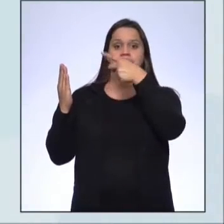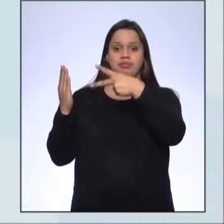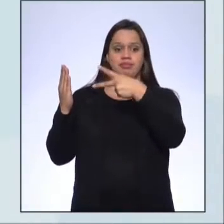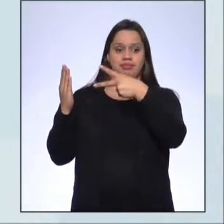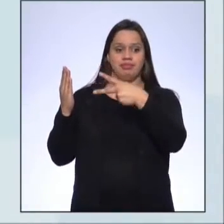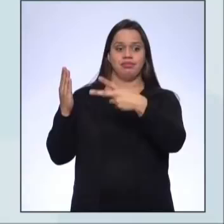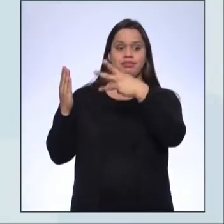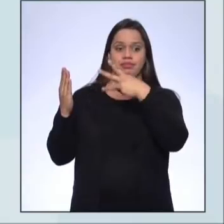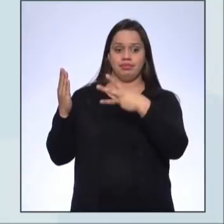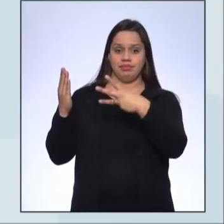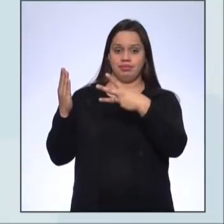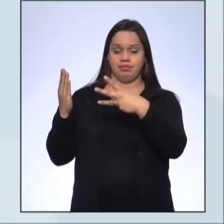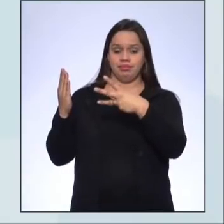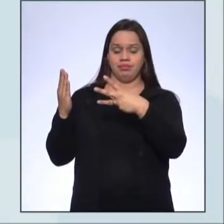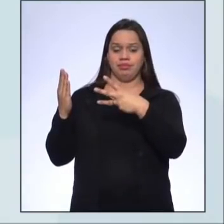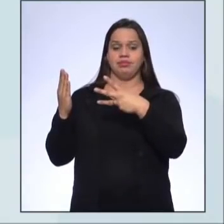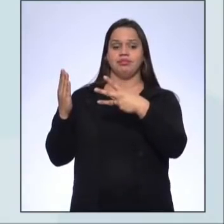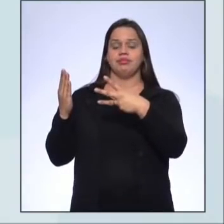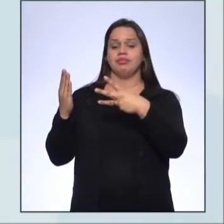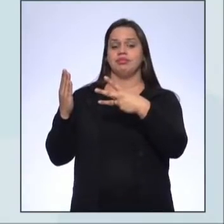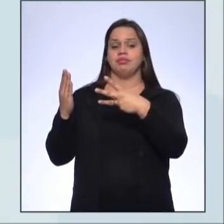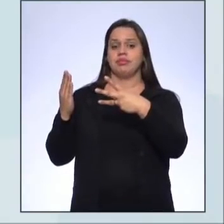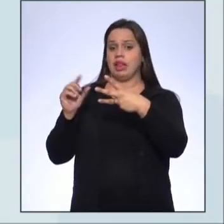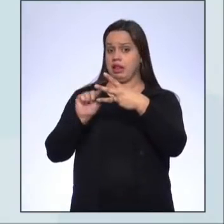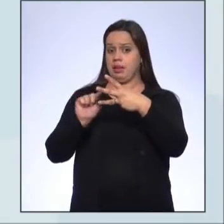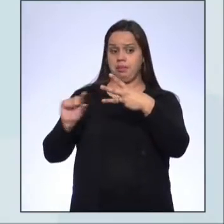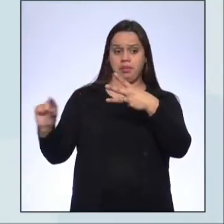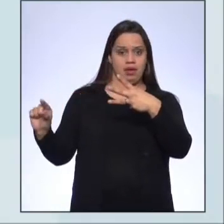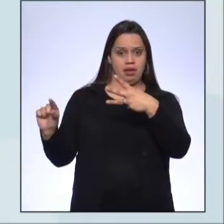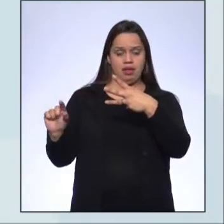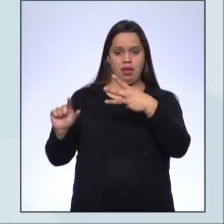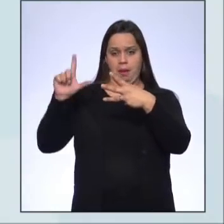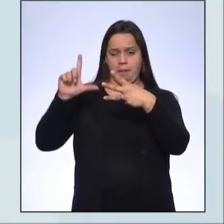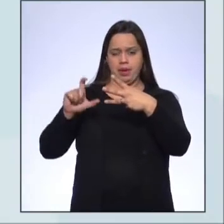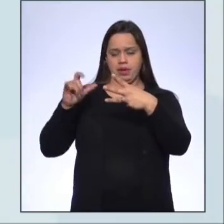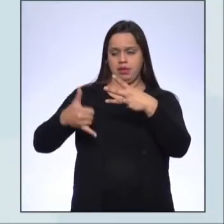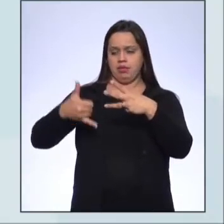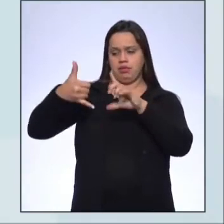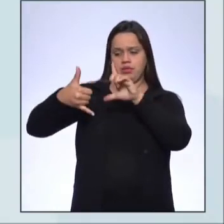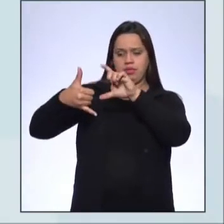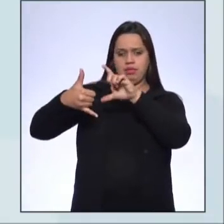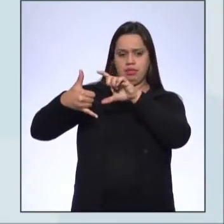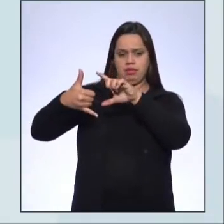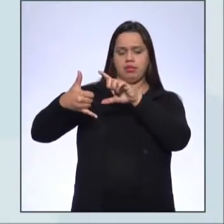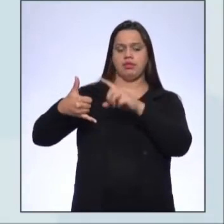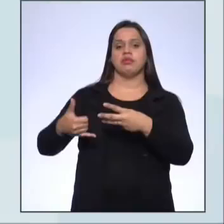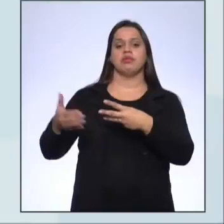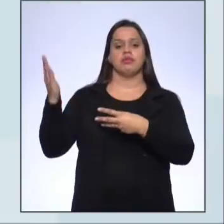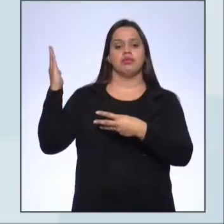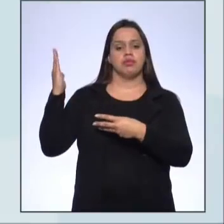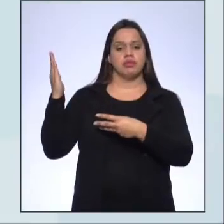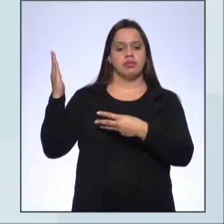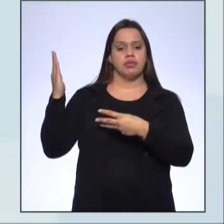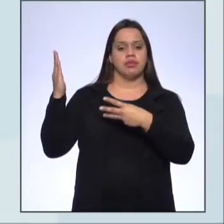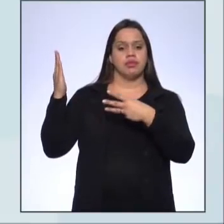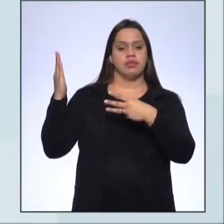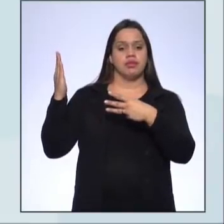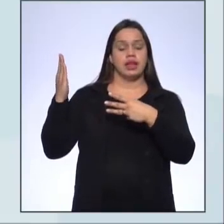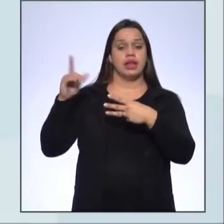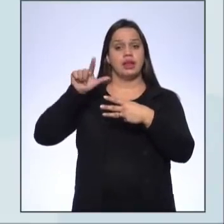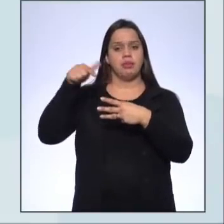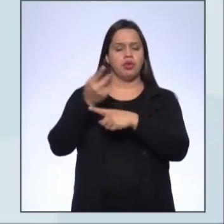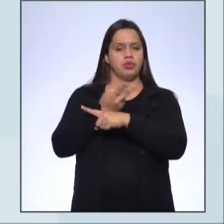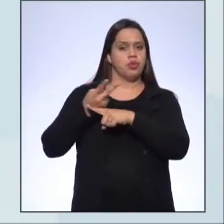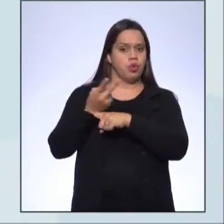de Hamburgo. Vocês procuram assim, dessa forma que está aí. Podem printar a tela ou podem escrever para procurar depois na internet. É